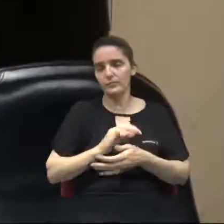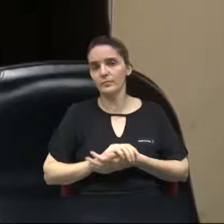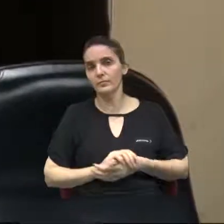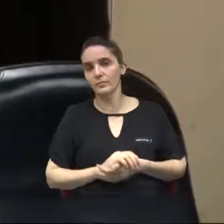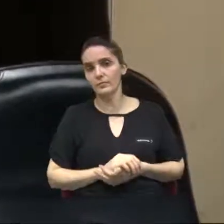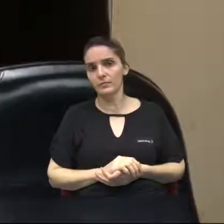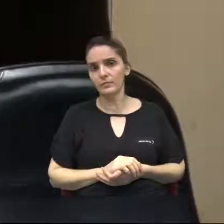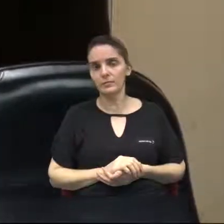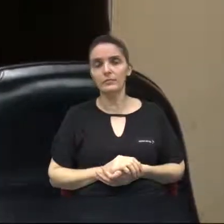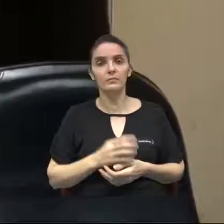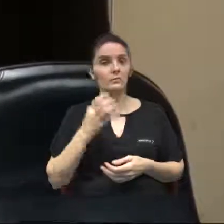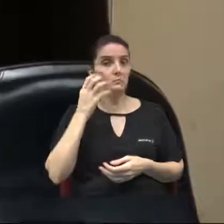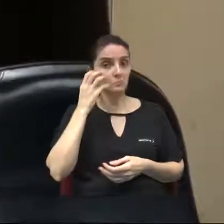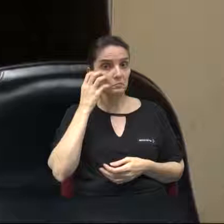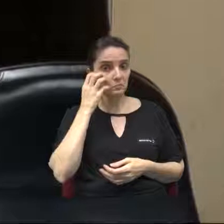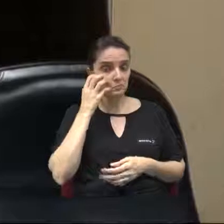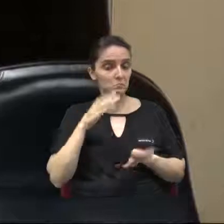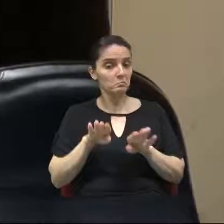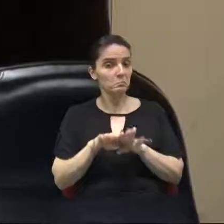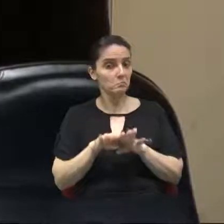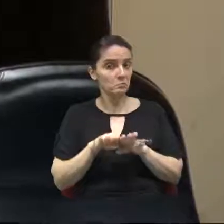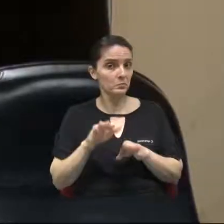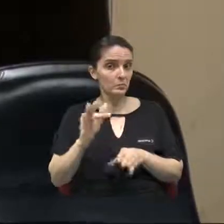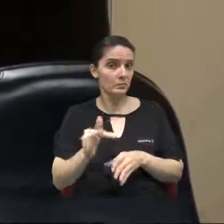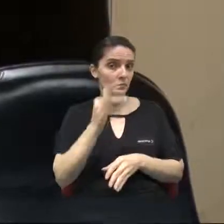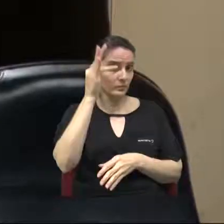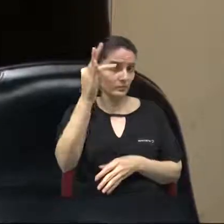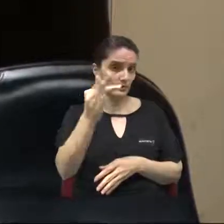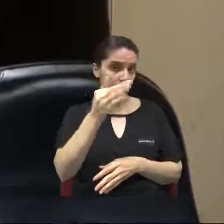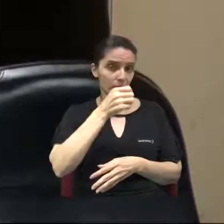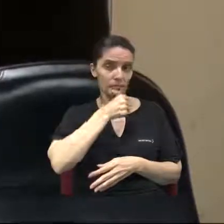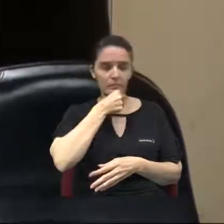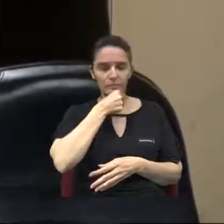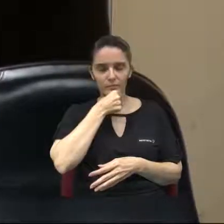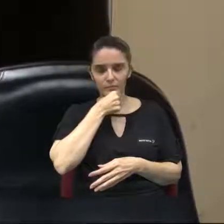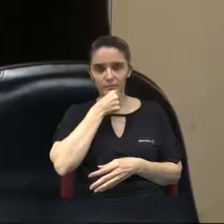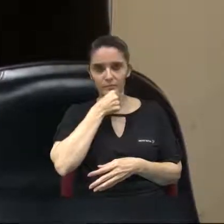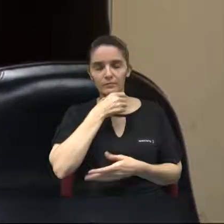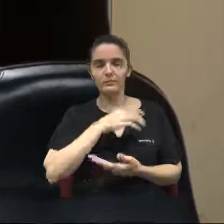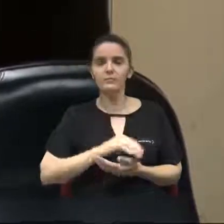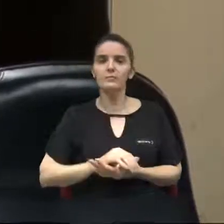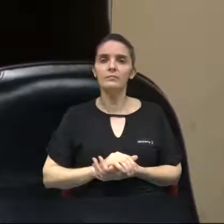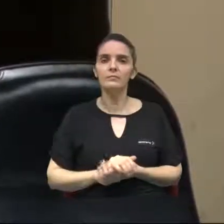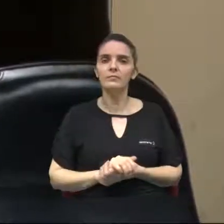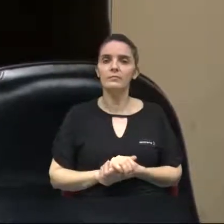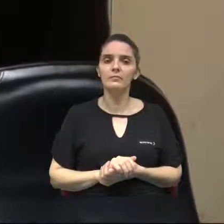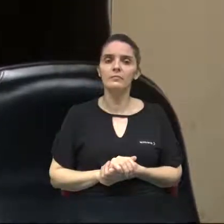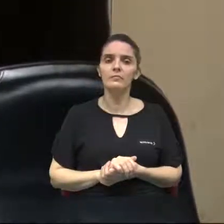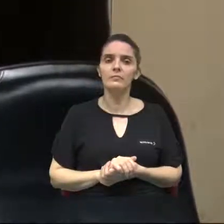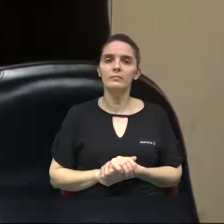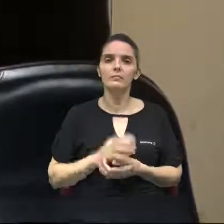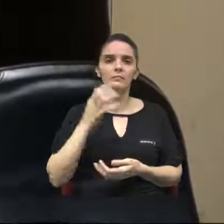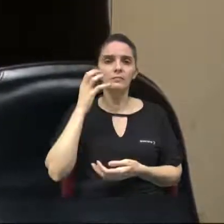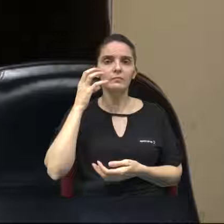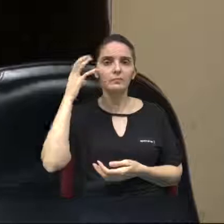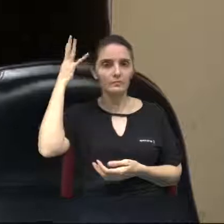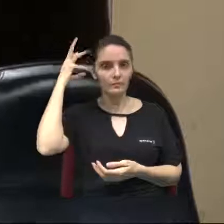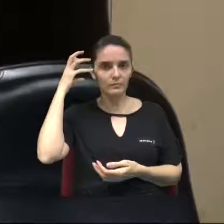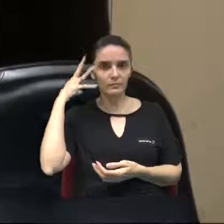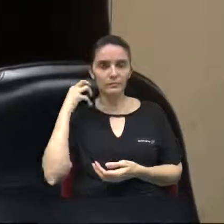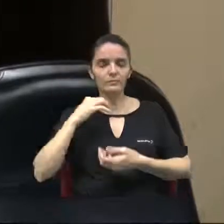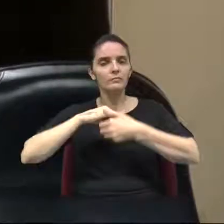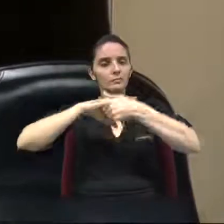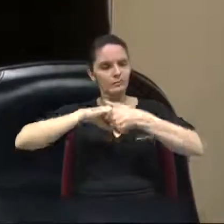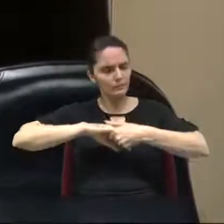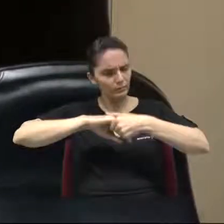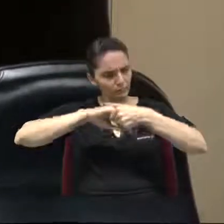né, vai ser idoso um dia, e vai deixar essa marca dentro dessa casa. Eu quero parabenizar o trabalho